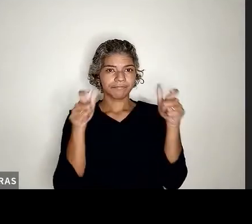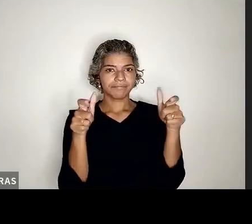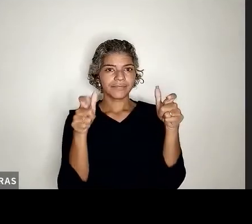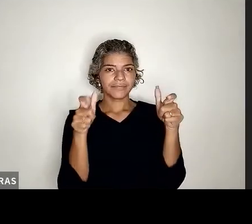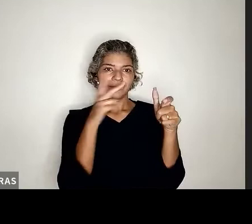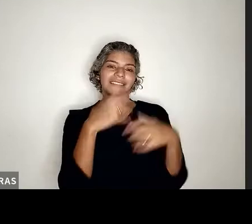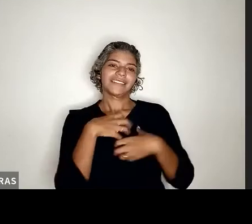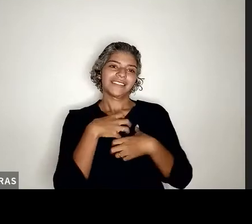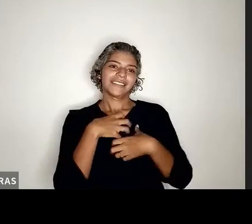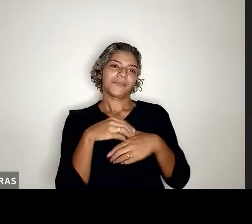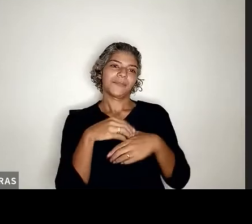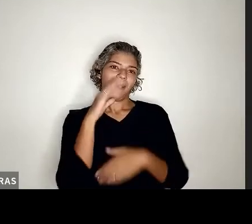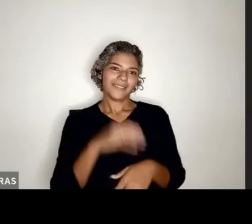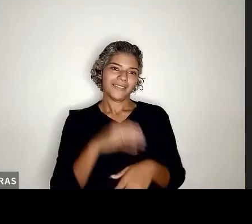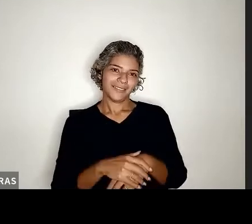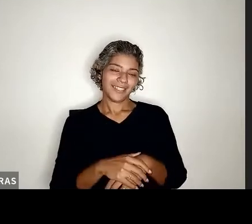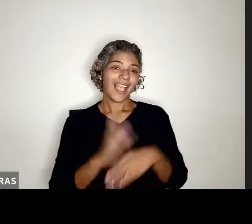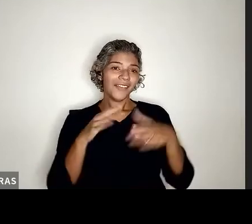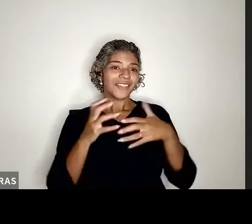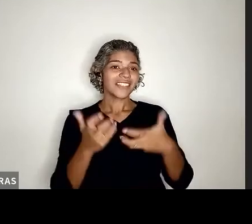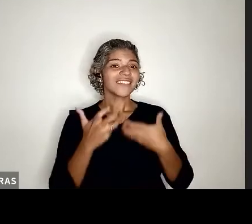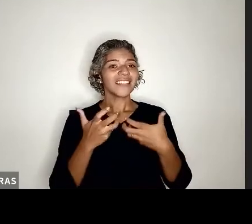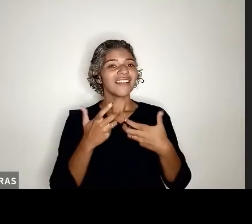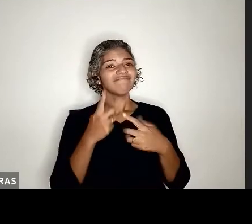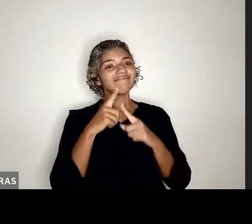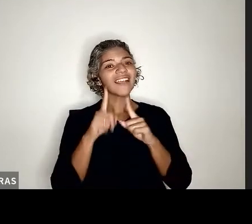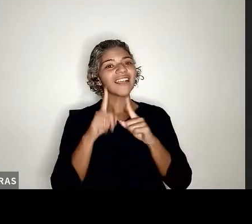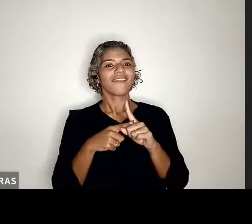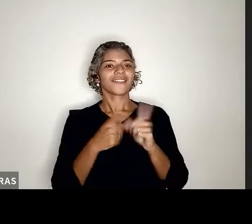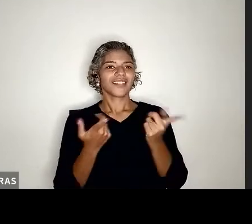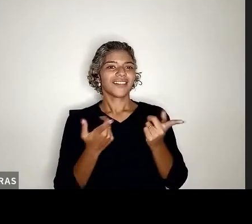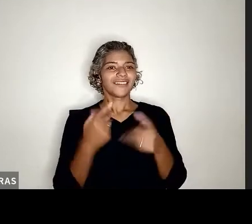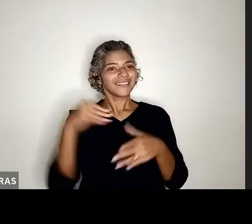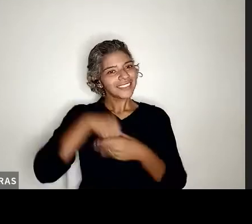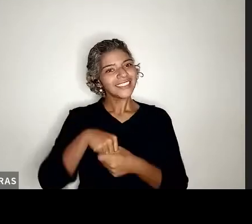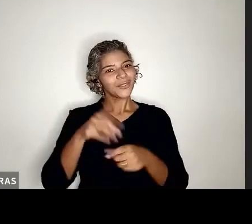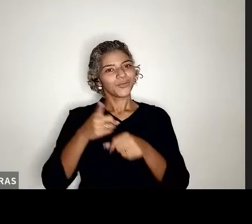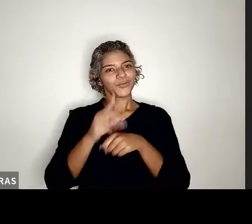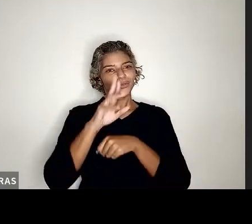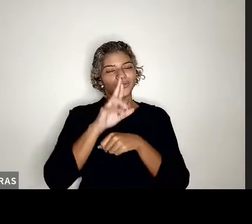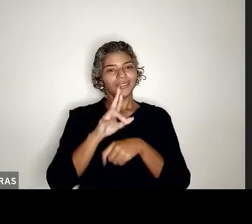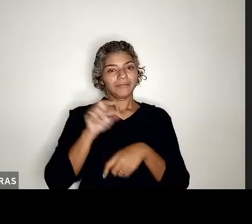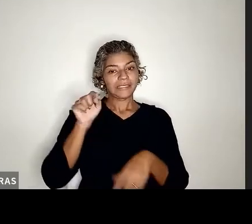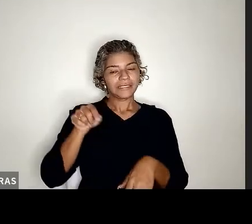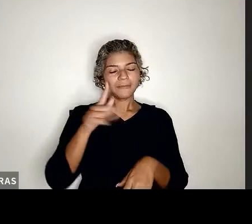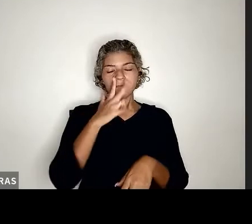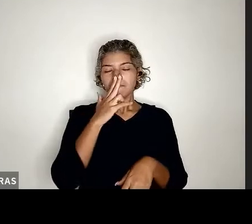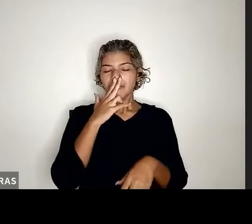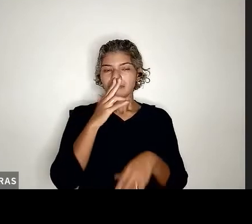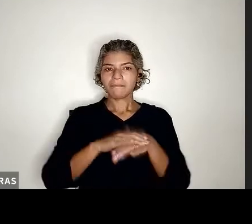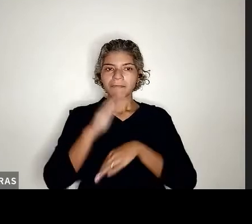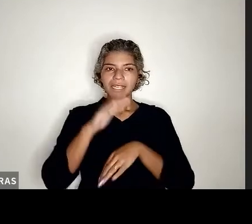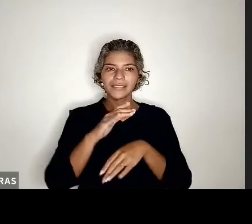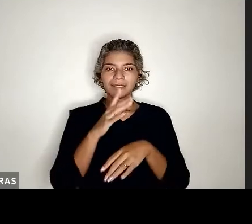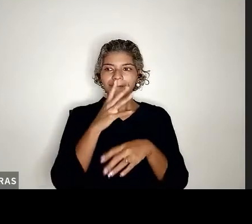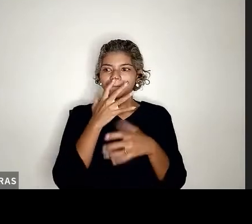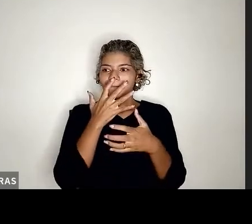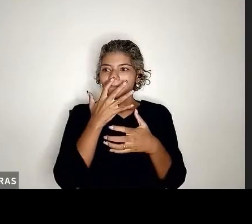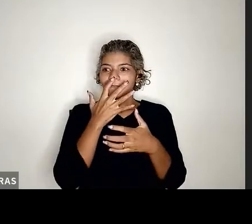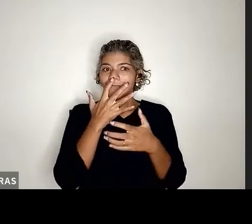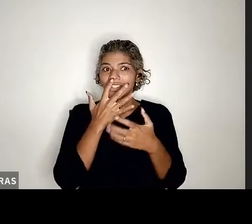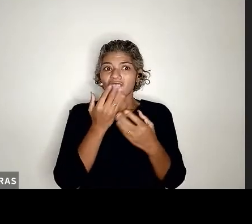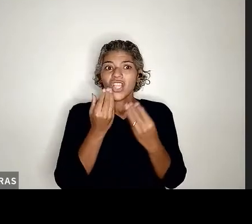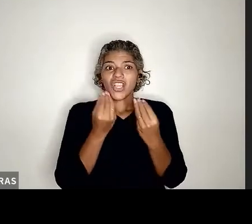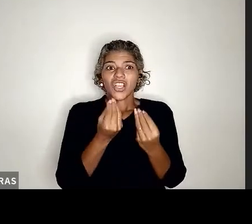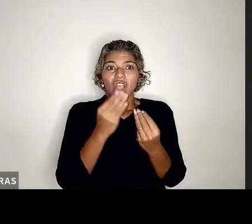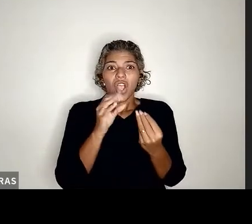que querem ser mães. E aí é muito impressionante. Como? Você